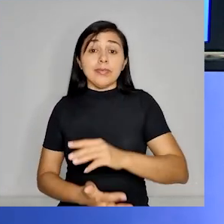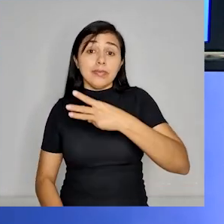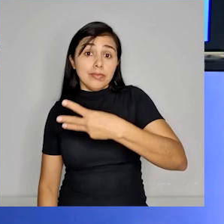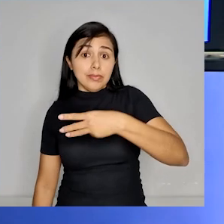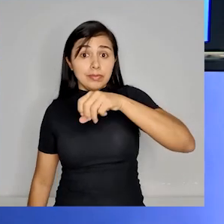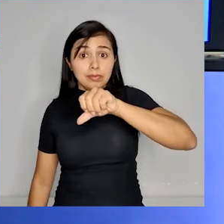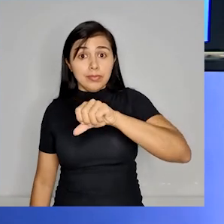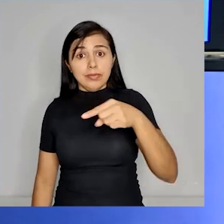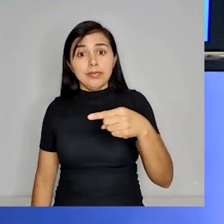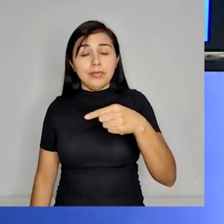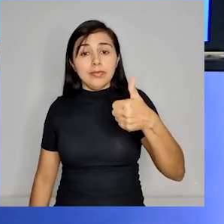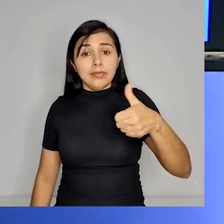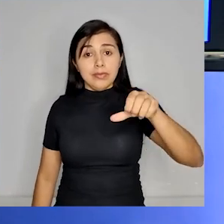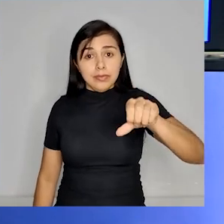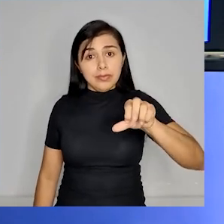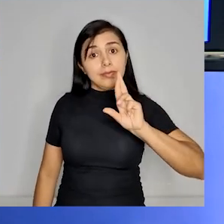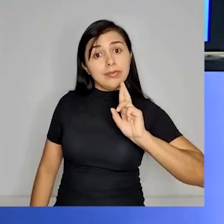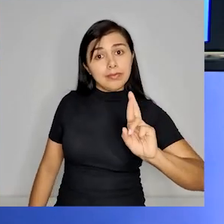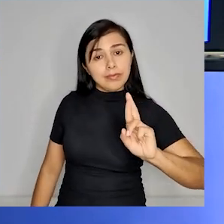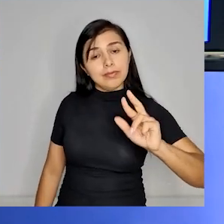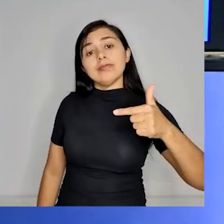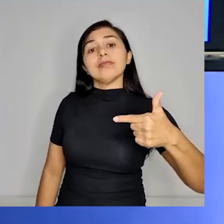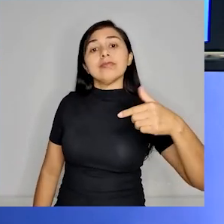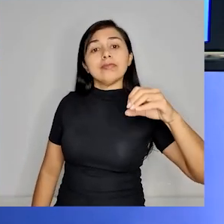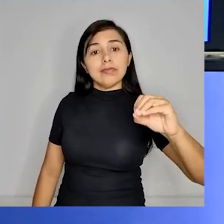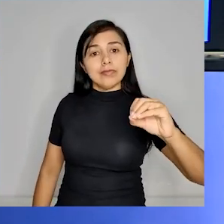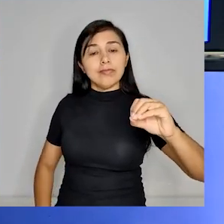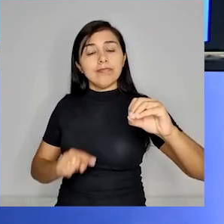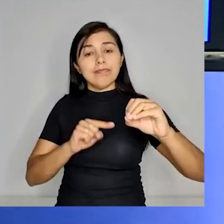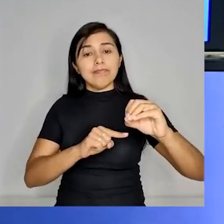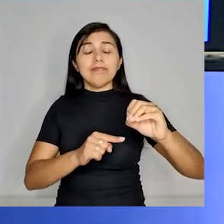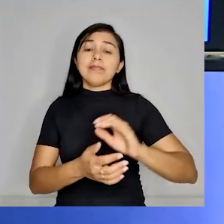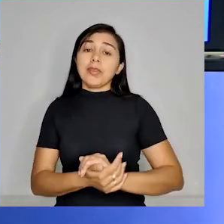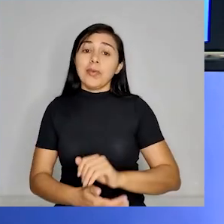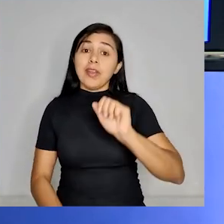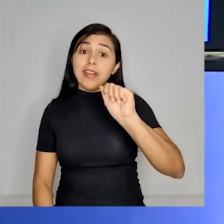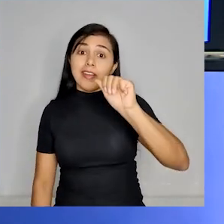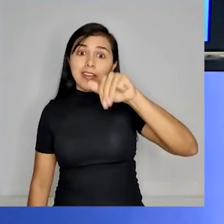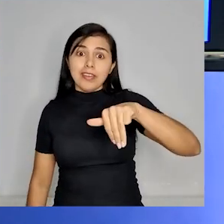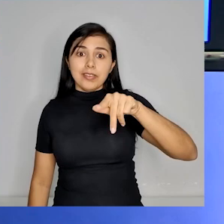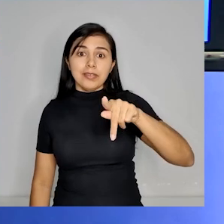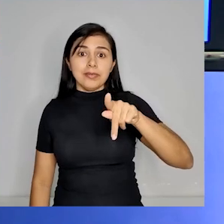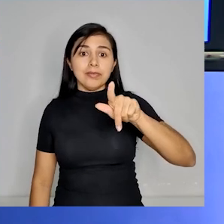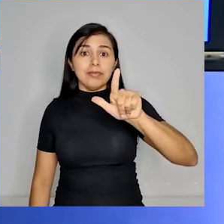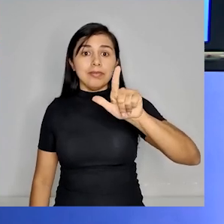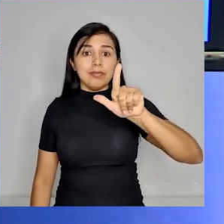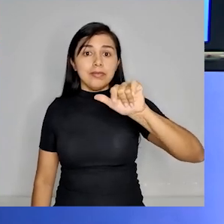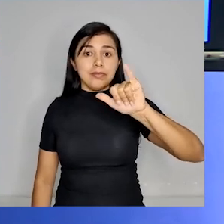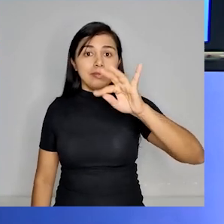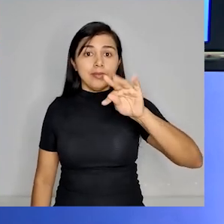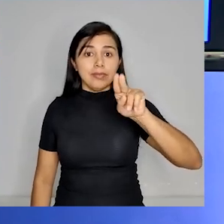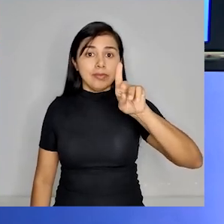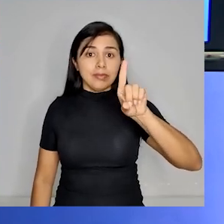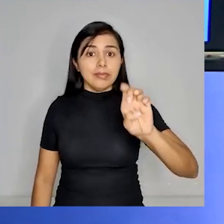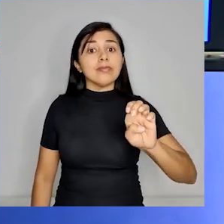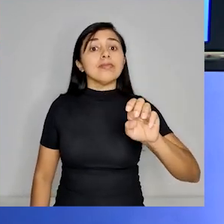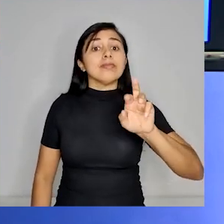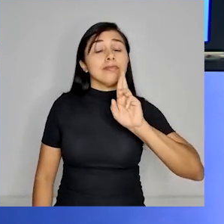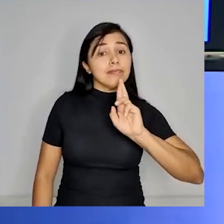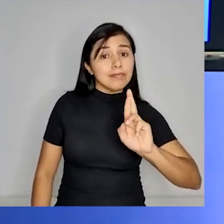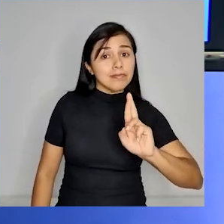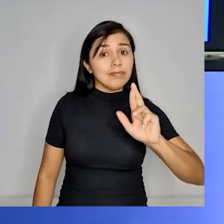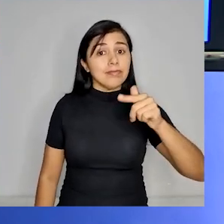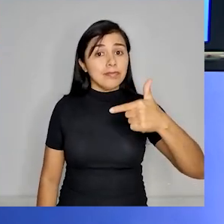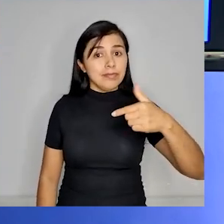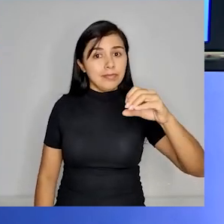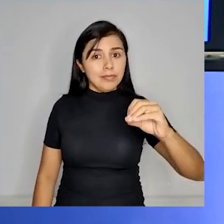subtração, 39 menos 19, encontramos aí 20. Então, a amplitude das temperaturas vai ser de 20